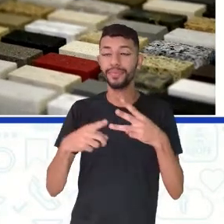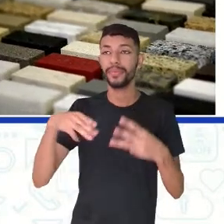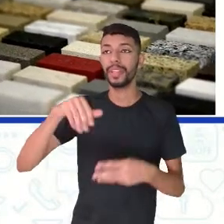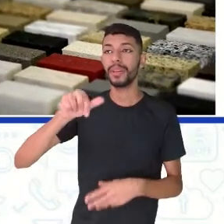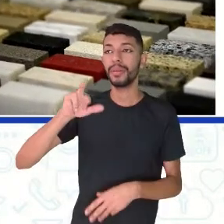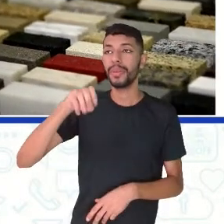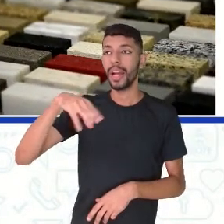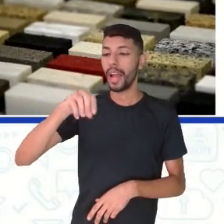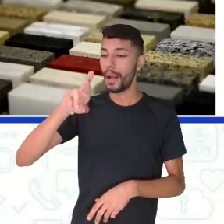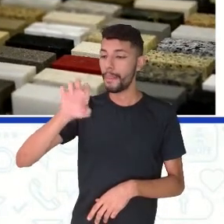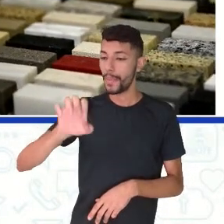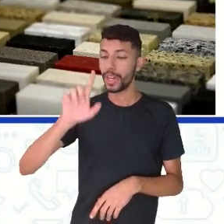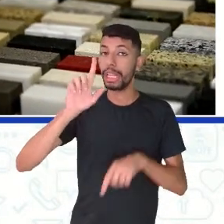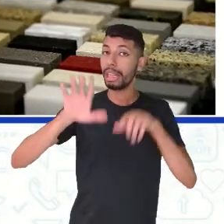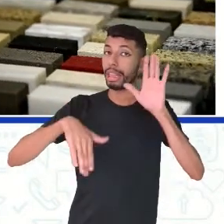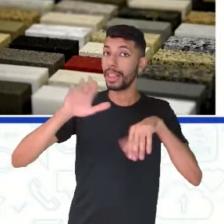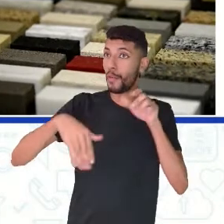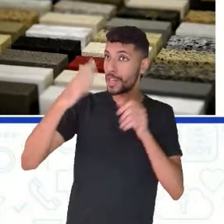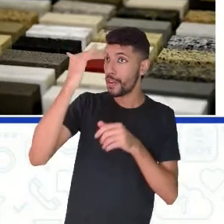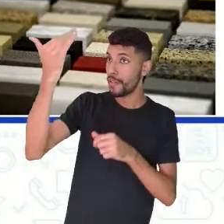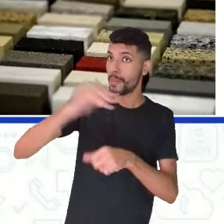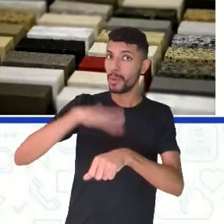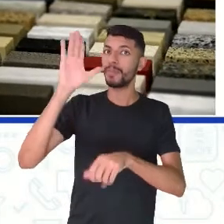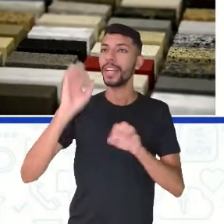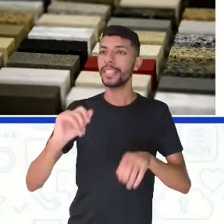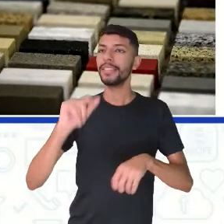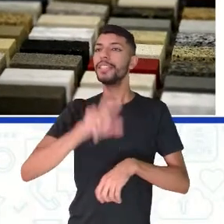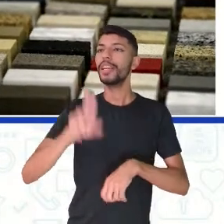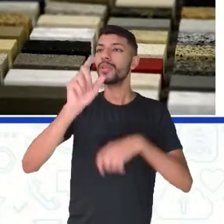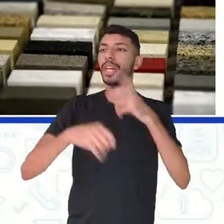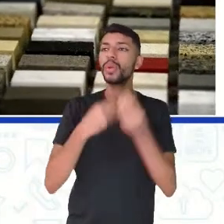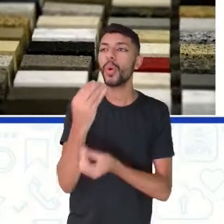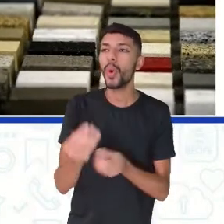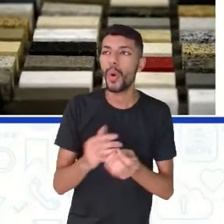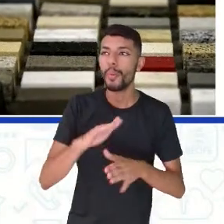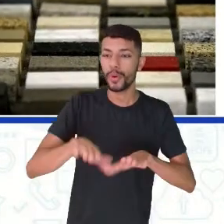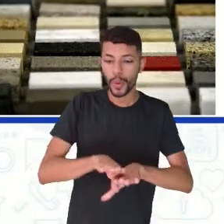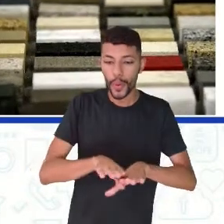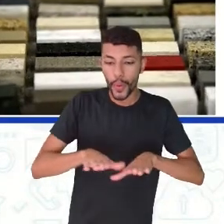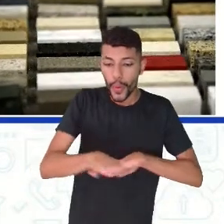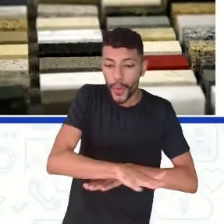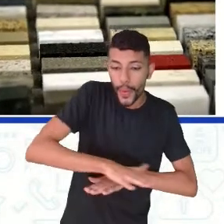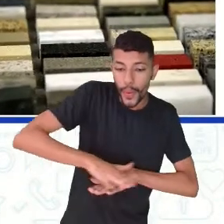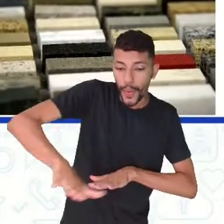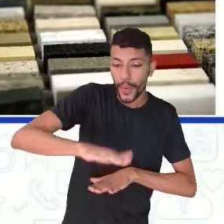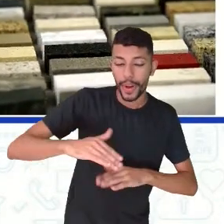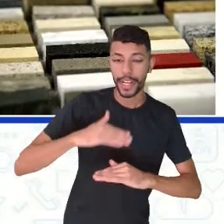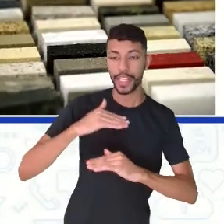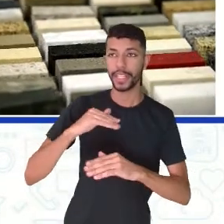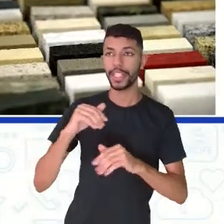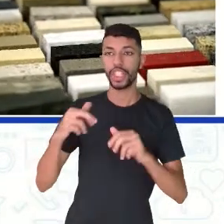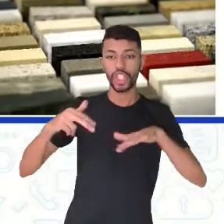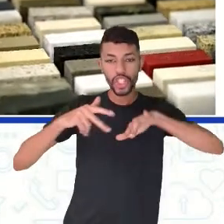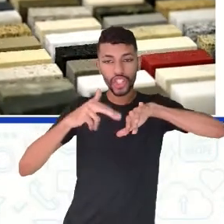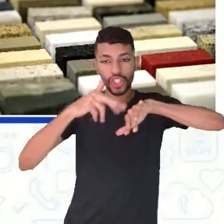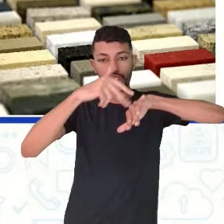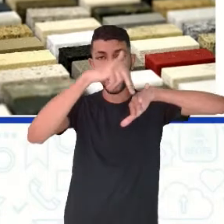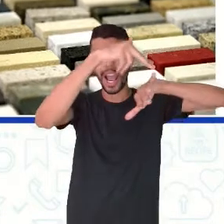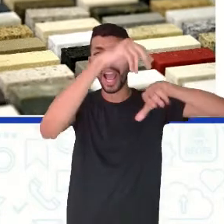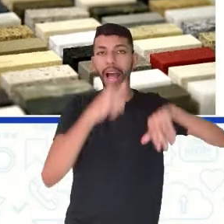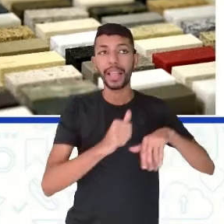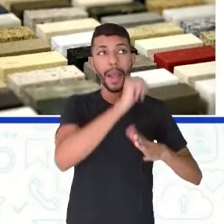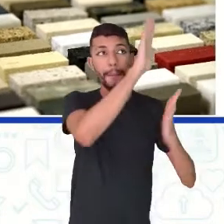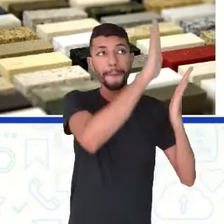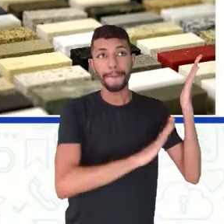seja o mais conhecido, ele é muito usado no revestimento de piso, de escadas, paredes e na confecção de